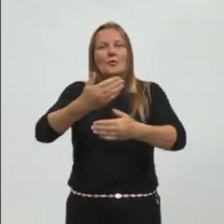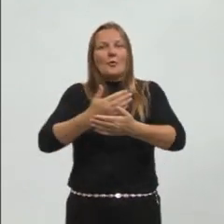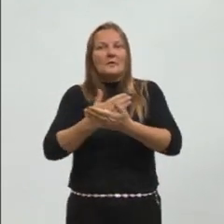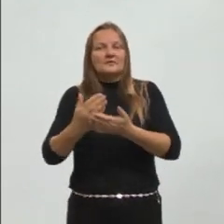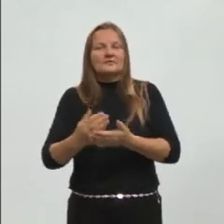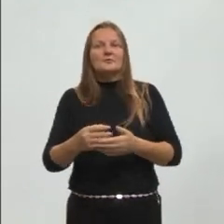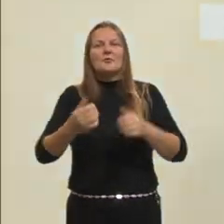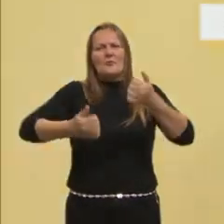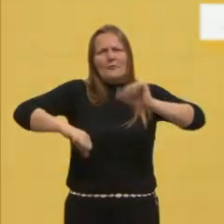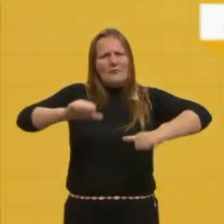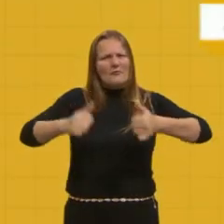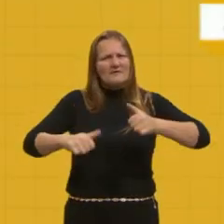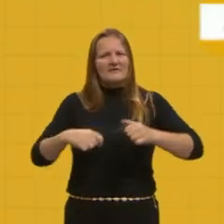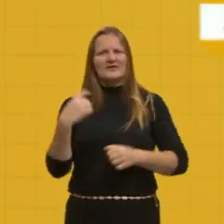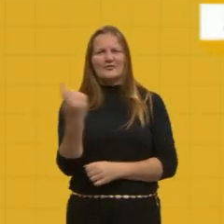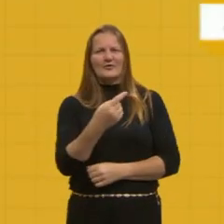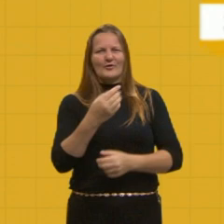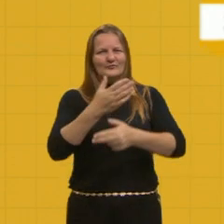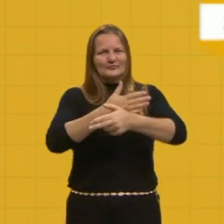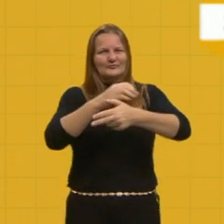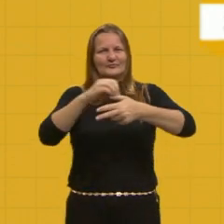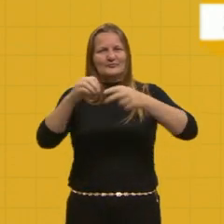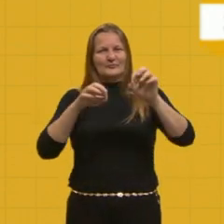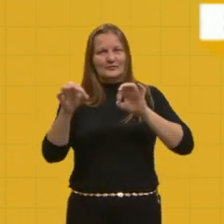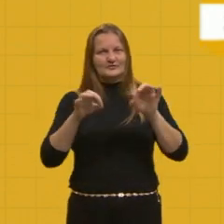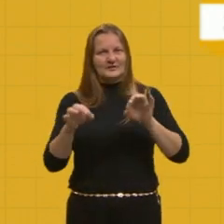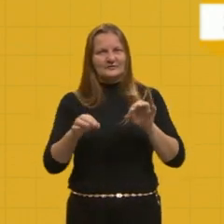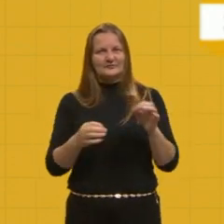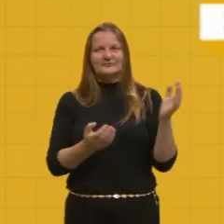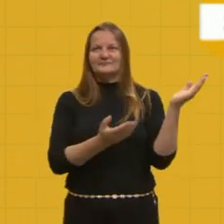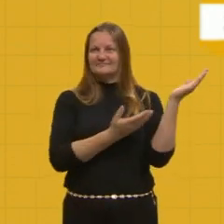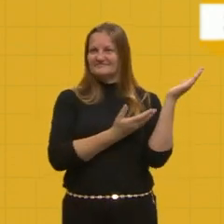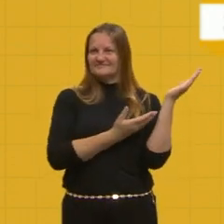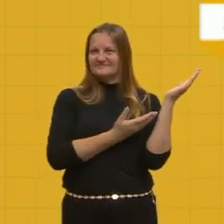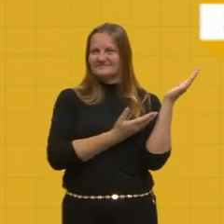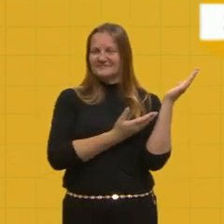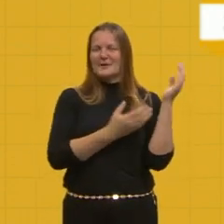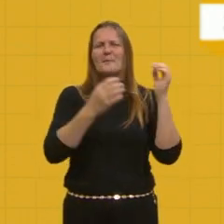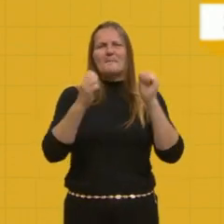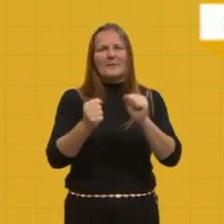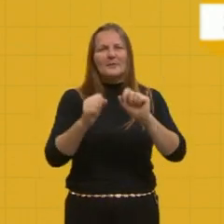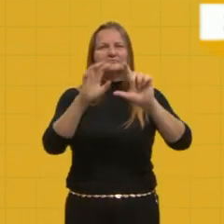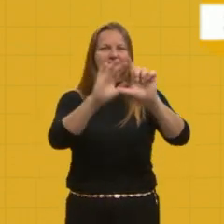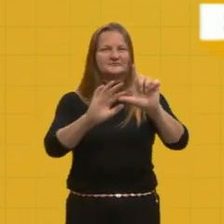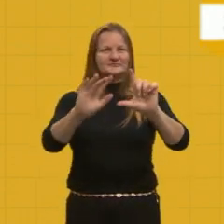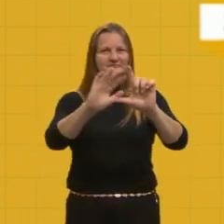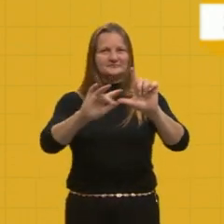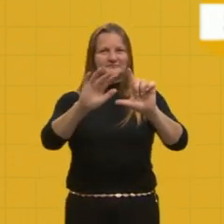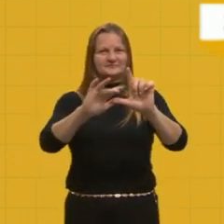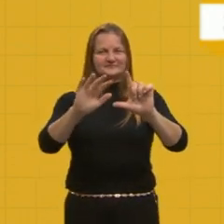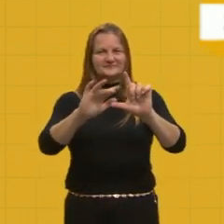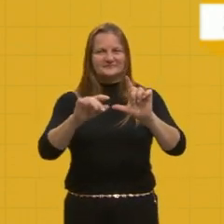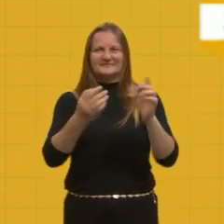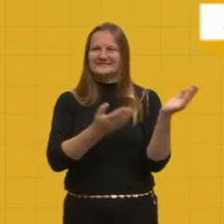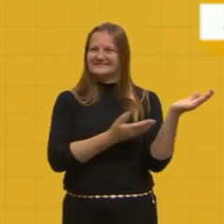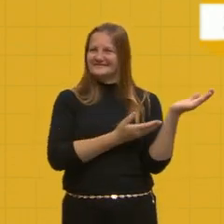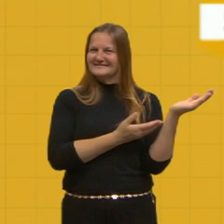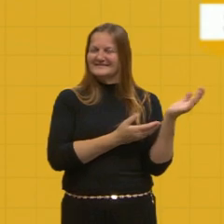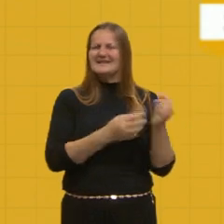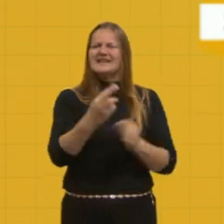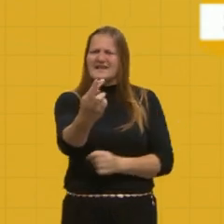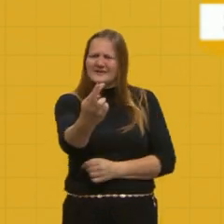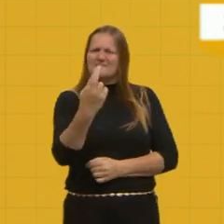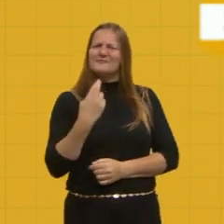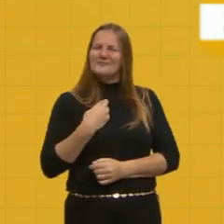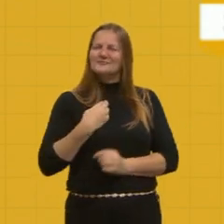aula para qualificar né o nosso projeto nosso programa para Enem vocês podem acessar o QR Code que tá aqui no cantinho e responder